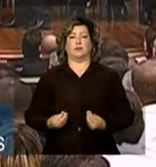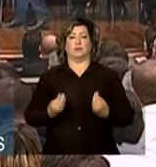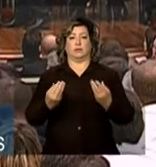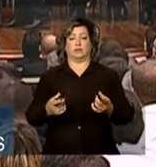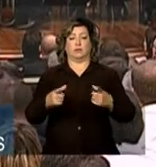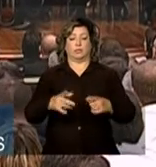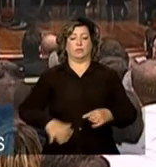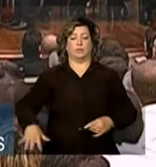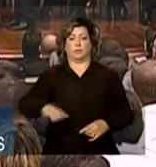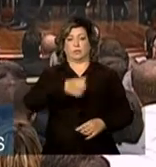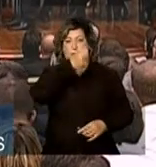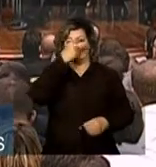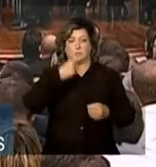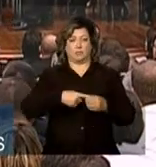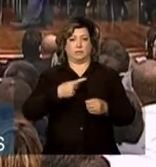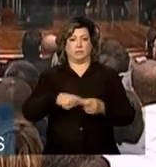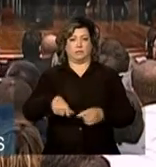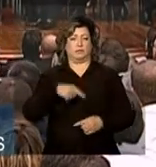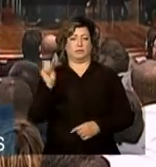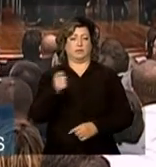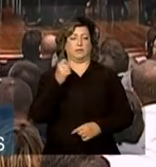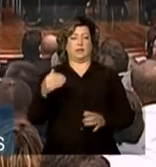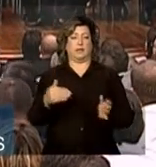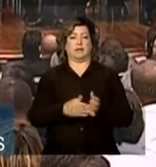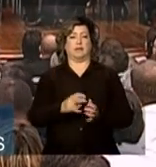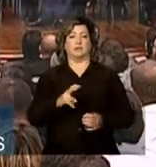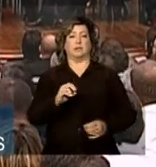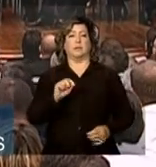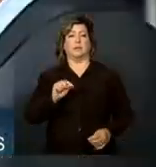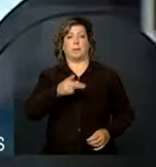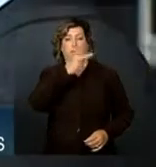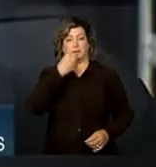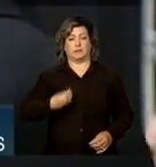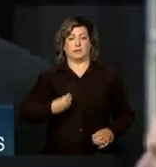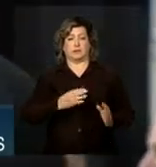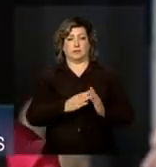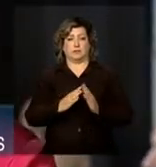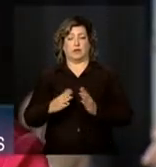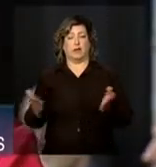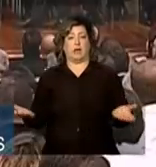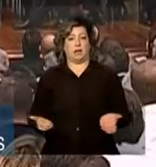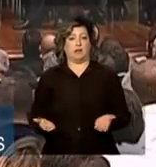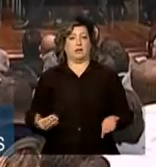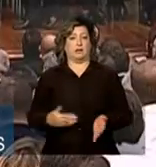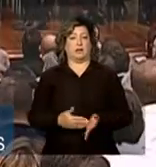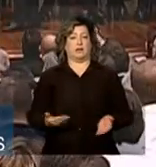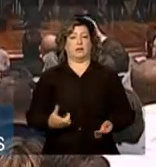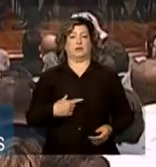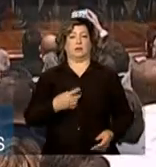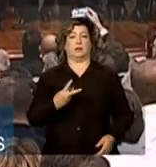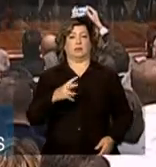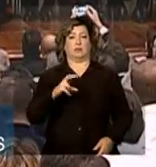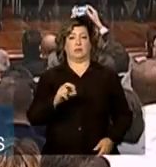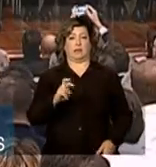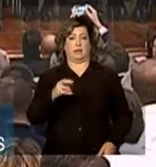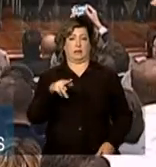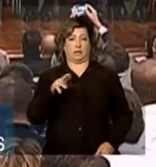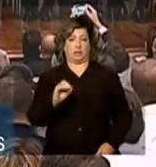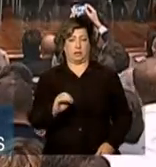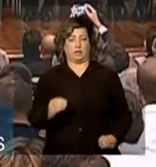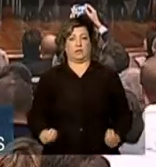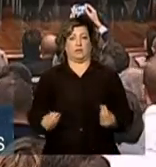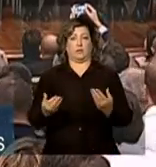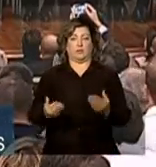Grande do Sul com até 50 mil habitantes. Então, até agora já foram 455 retroescavadeiras